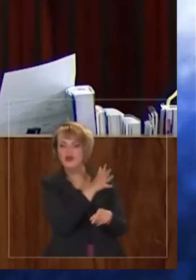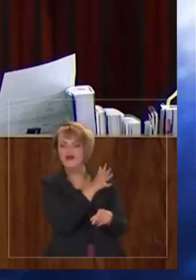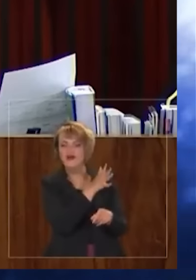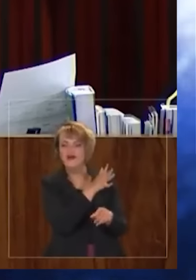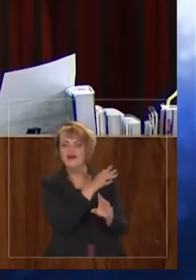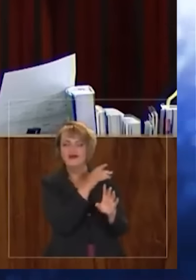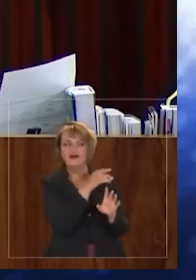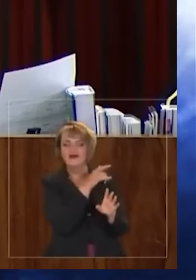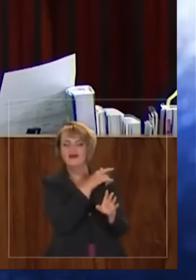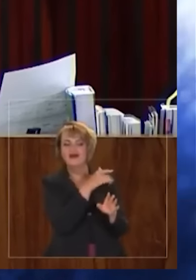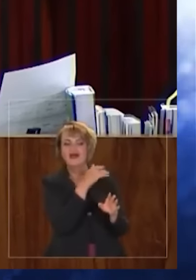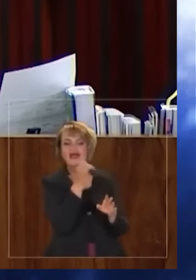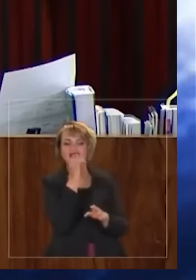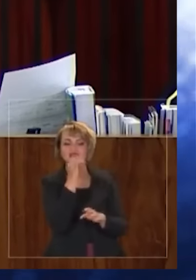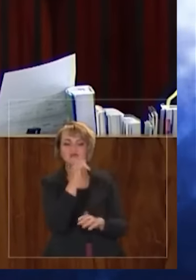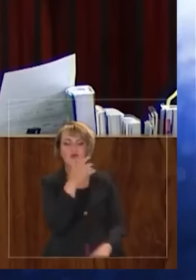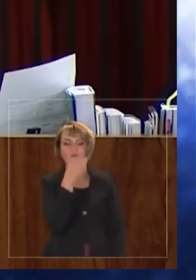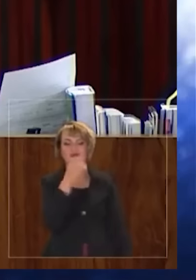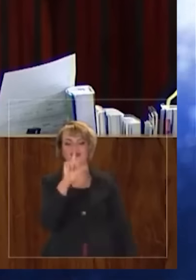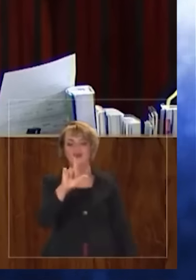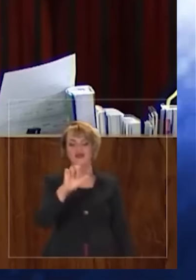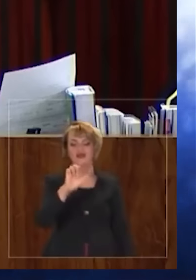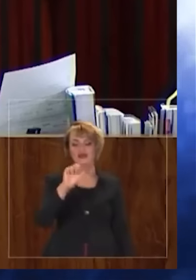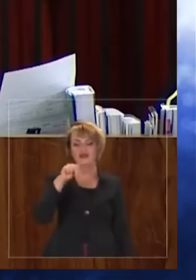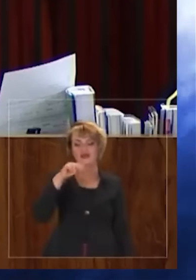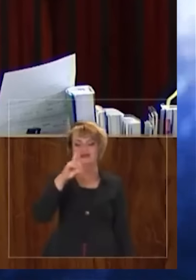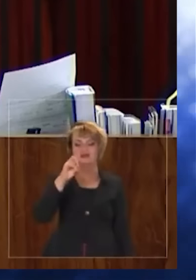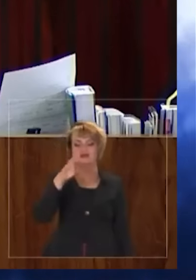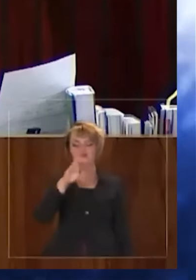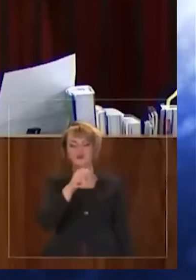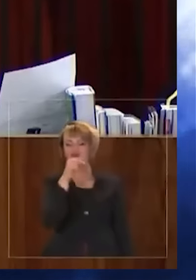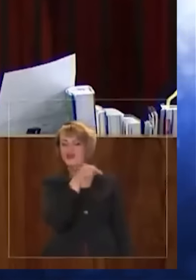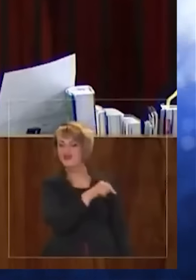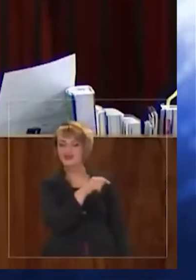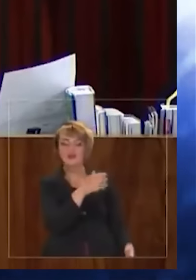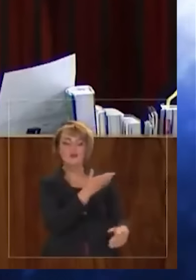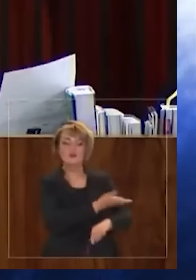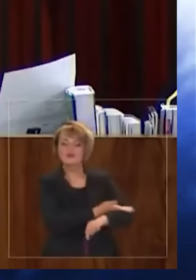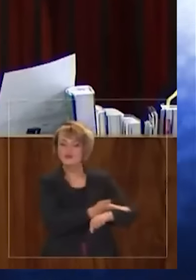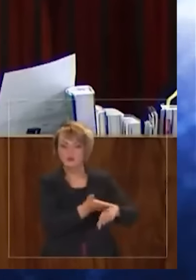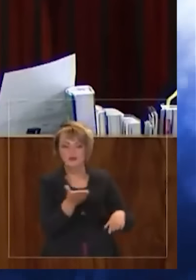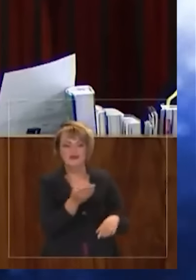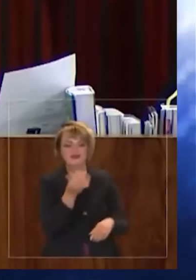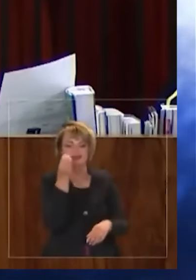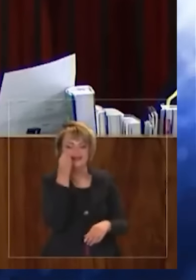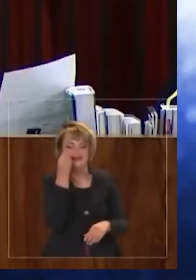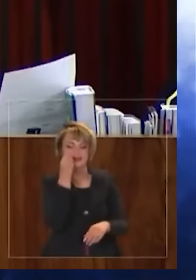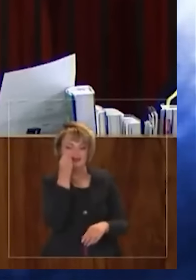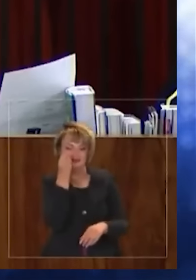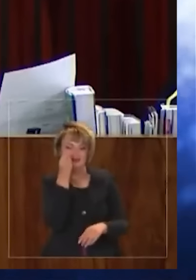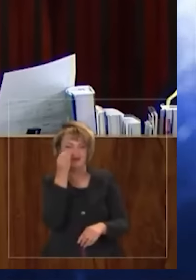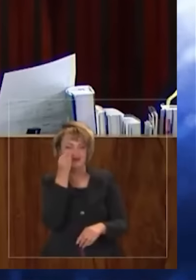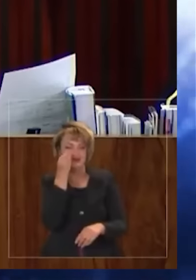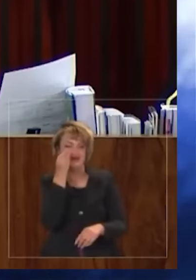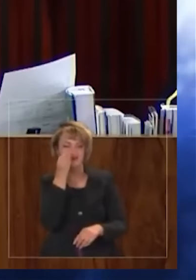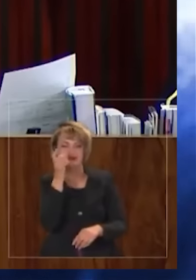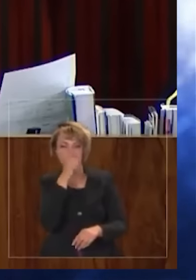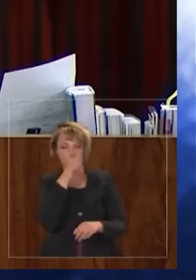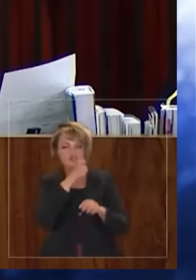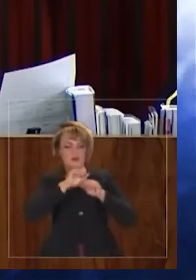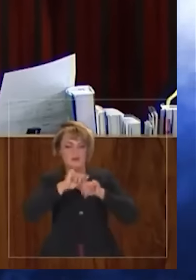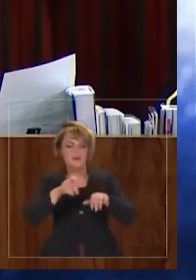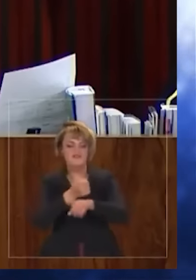isso um deles Leandro rusel é especialista em Tentar lavar fake